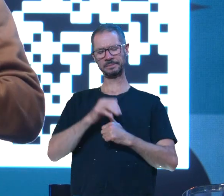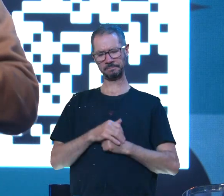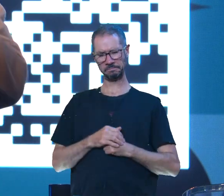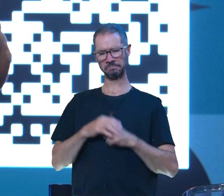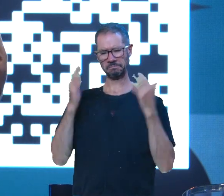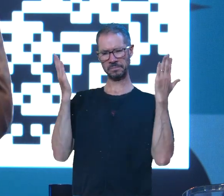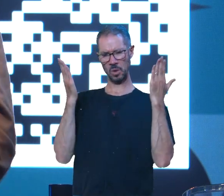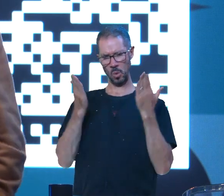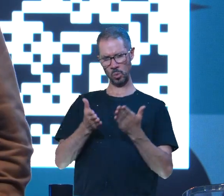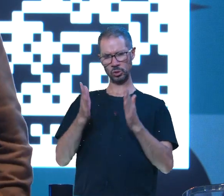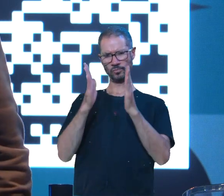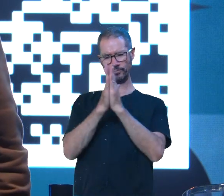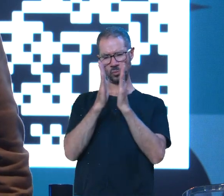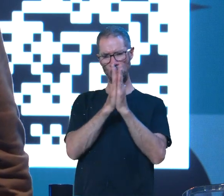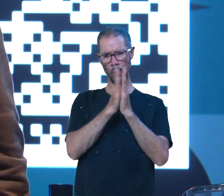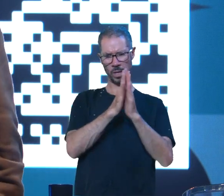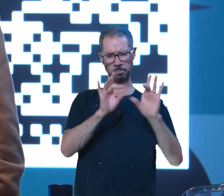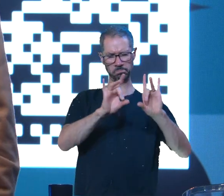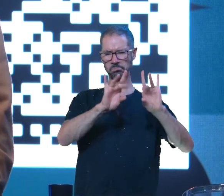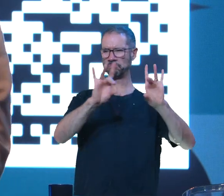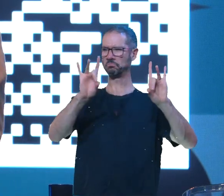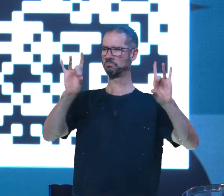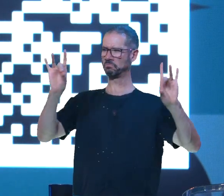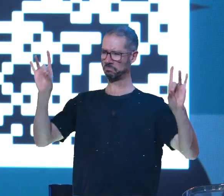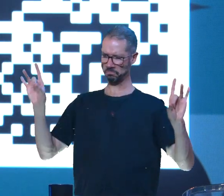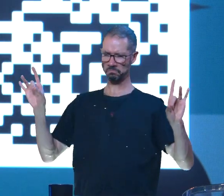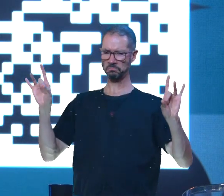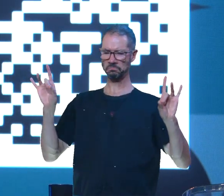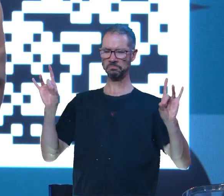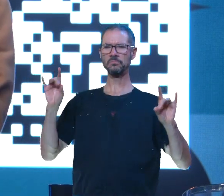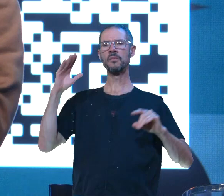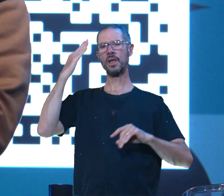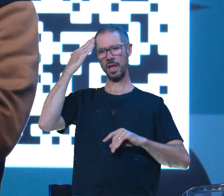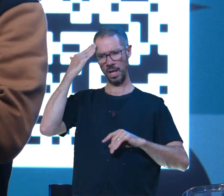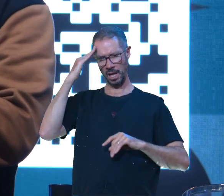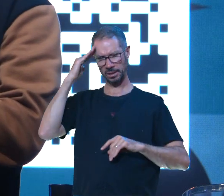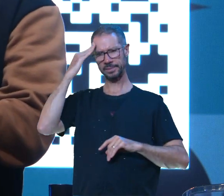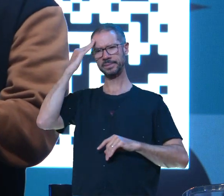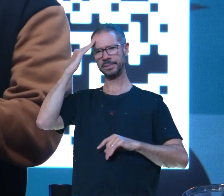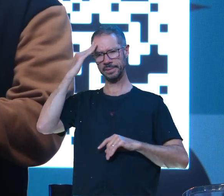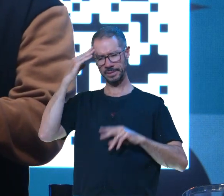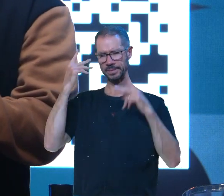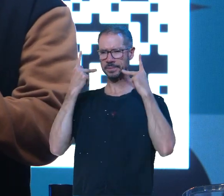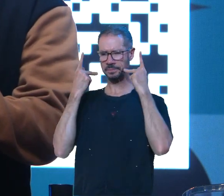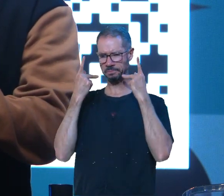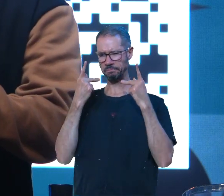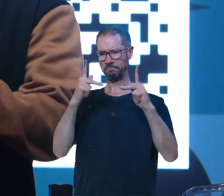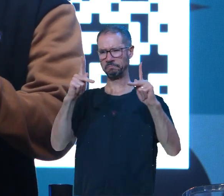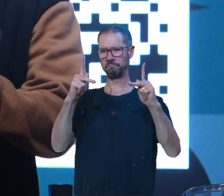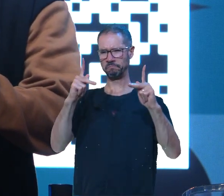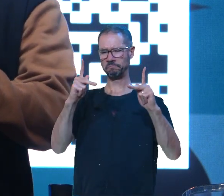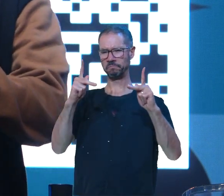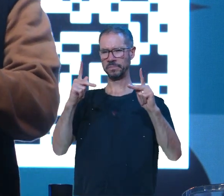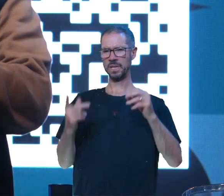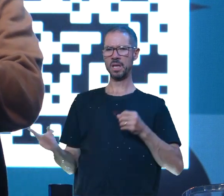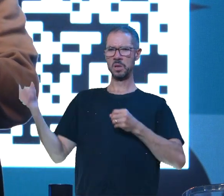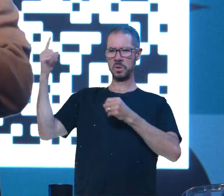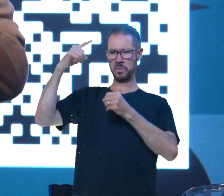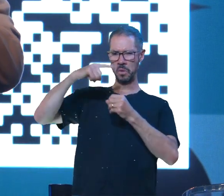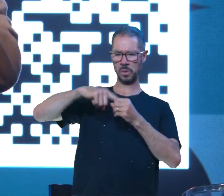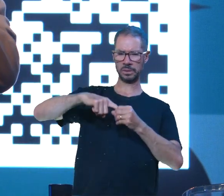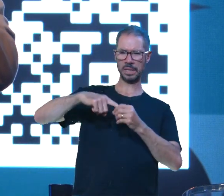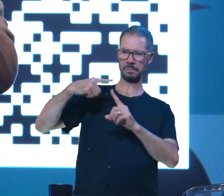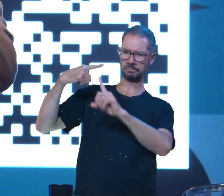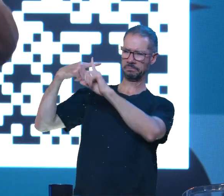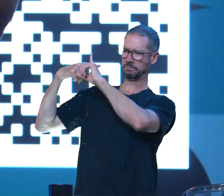E hoje eu quero orar com pessoas nesse lugar que estão entendendo essa mensagem e querem voltar a carregar a cruz